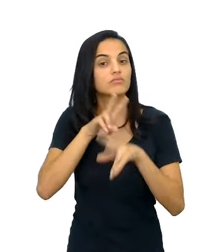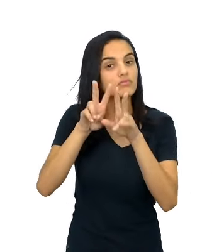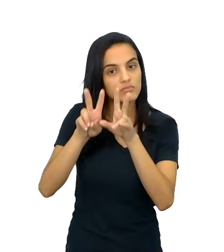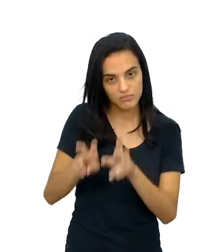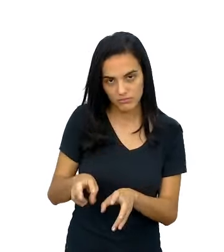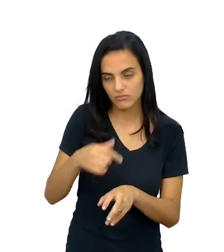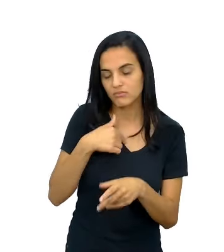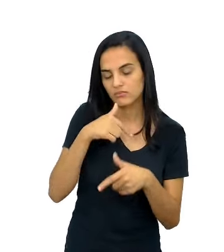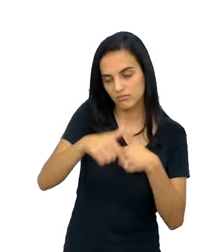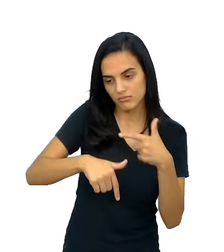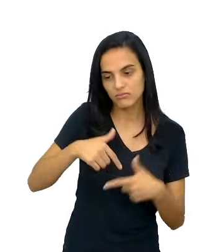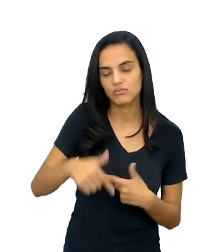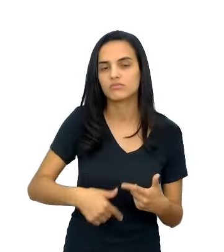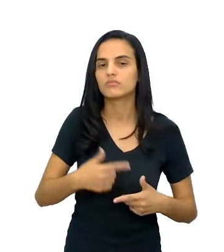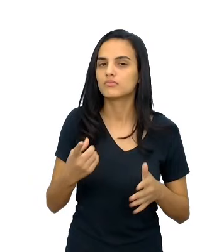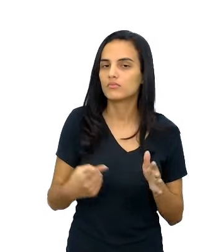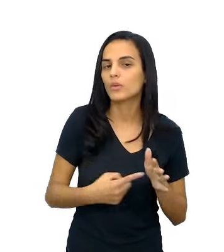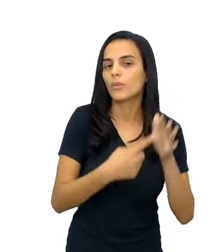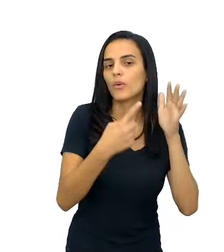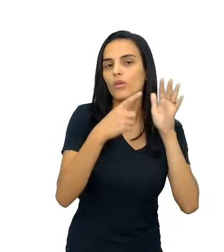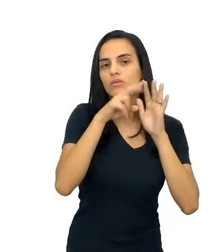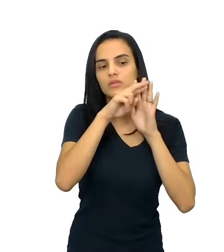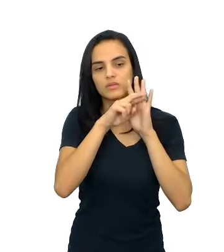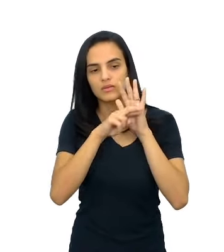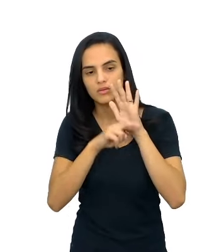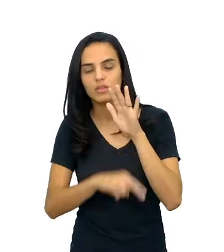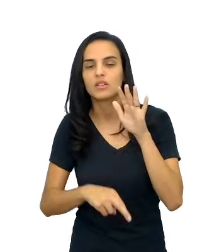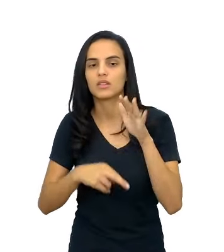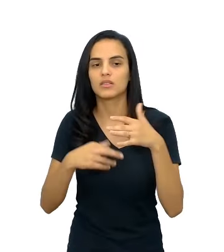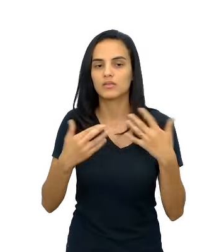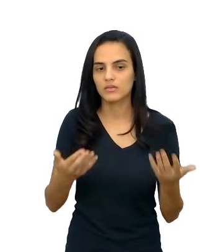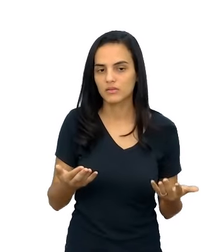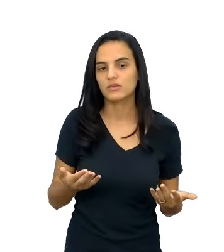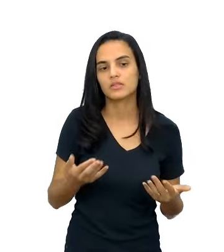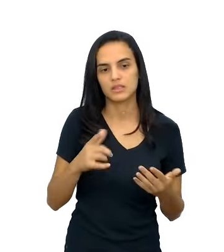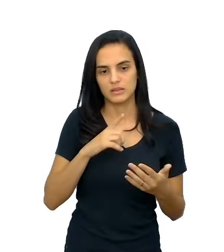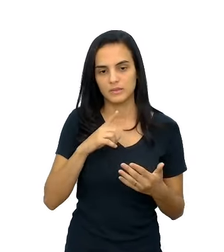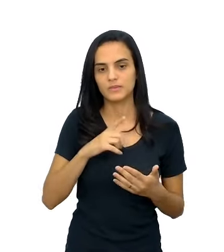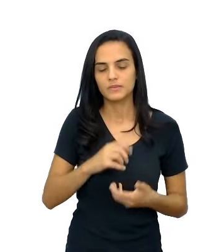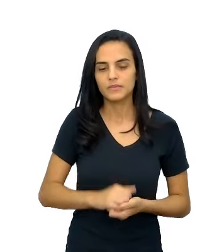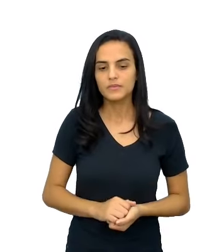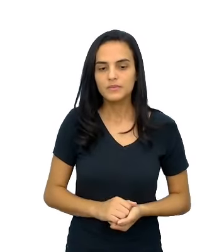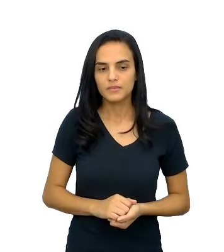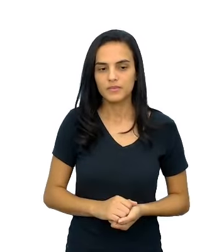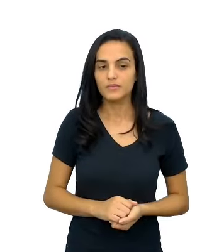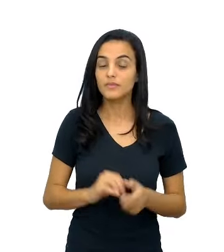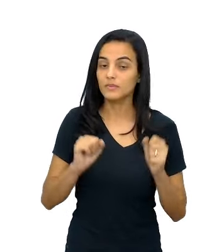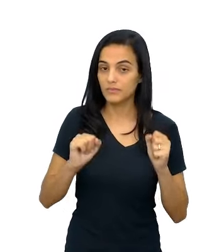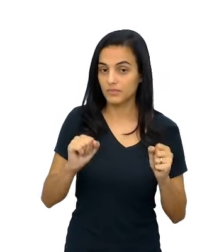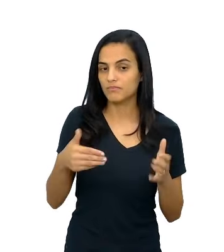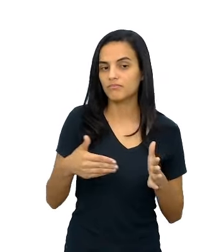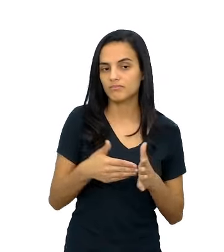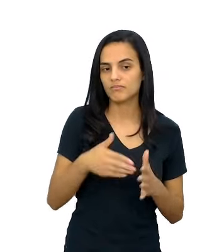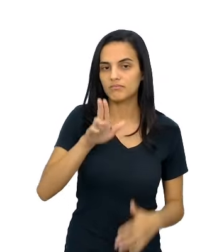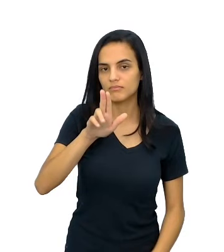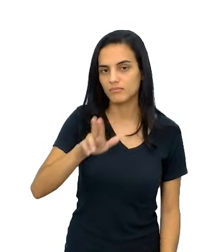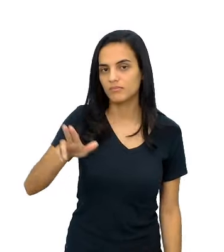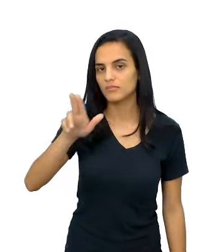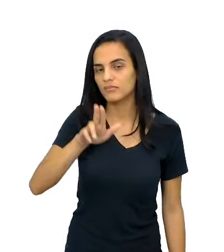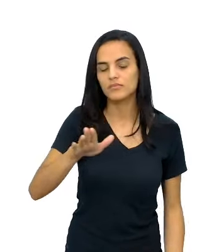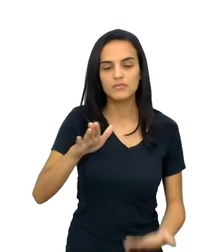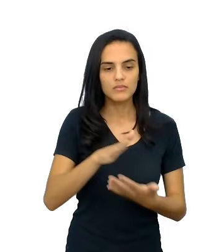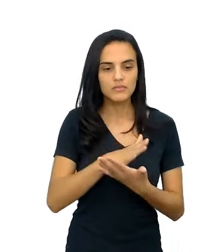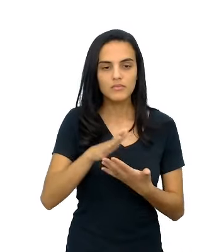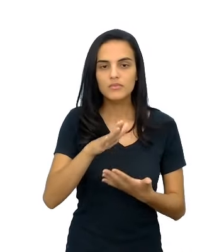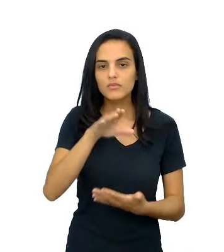quando eu trabalho com ponto, com reta, com plano, ele é bem abstrato, né, posso até usar aqui alguns software